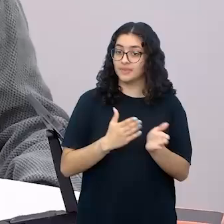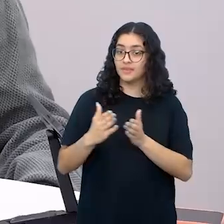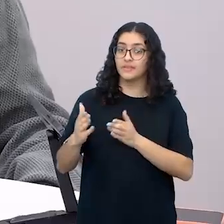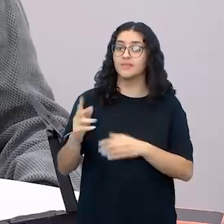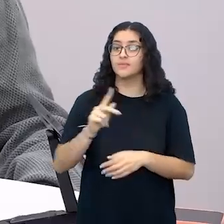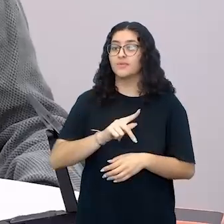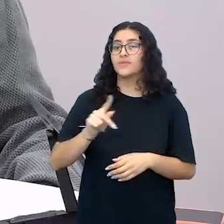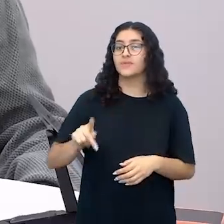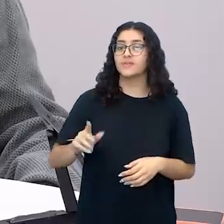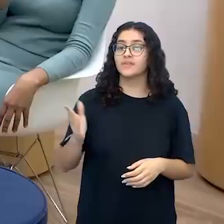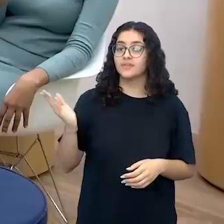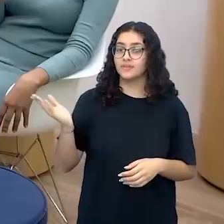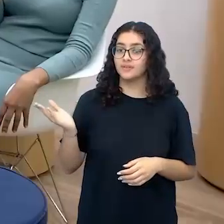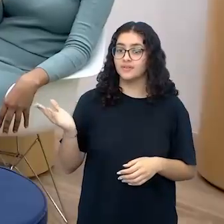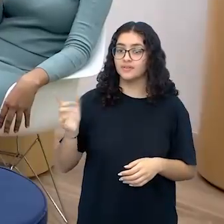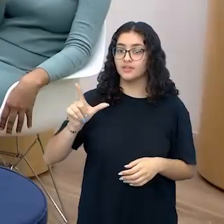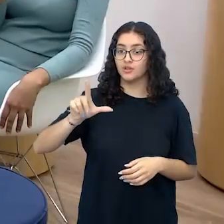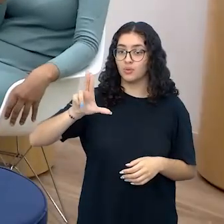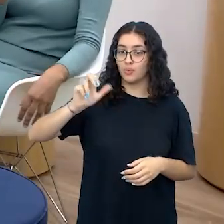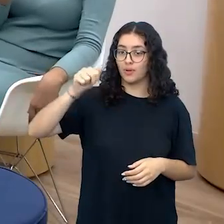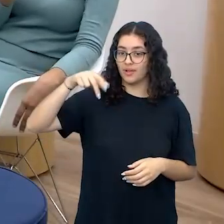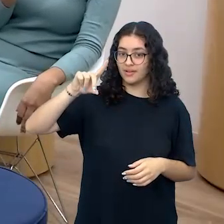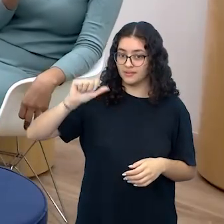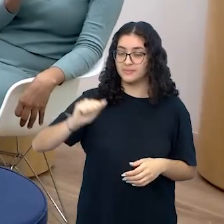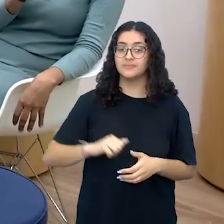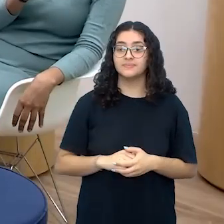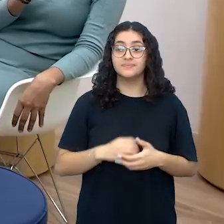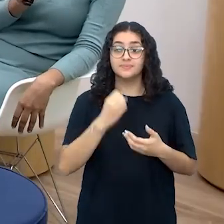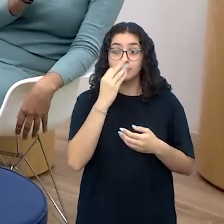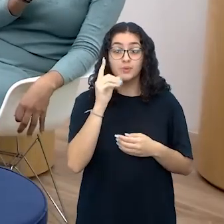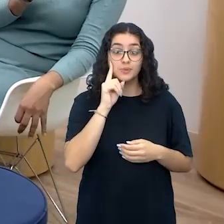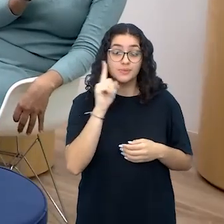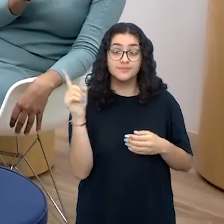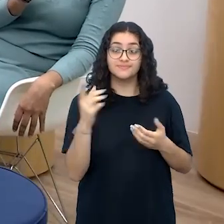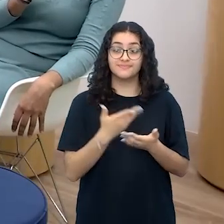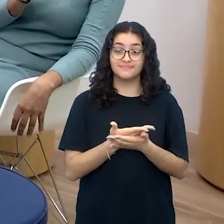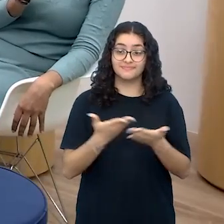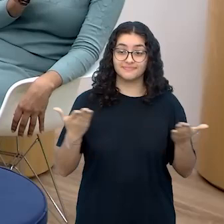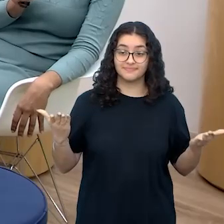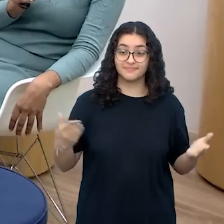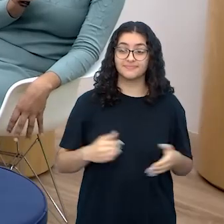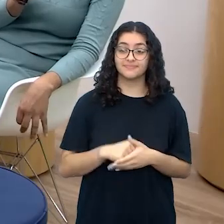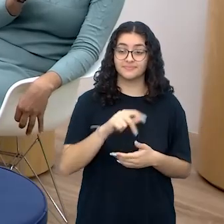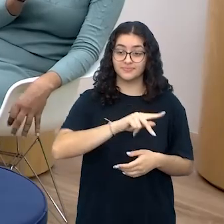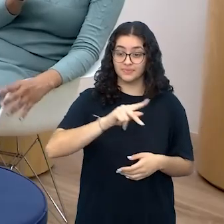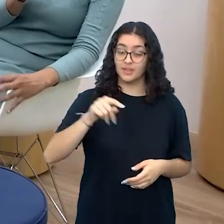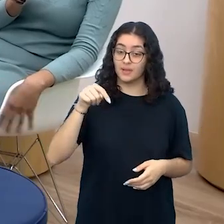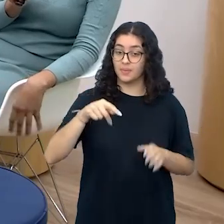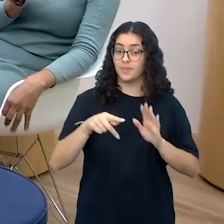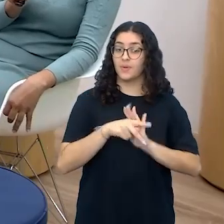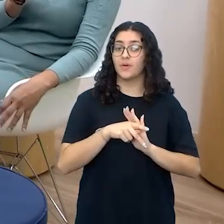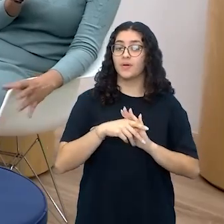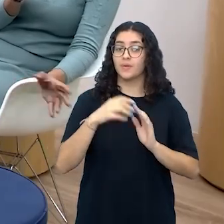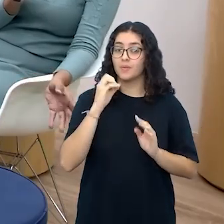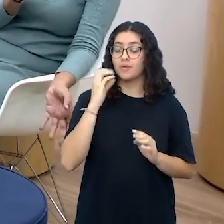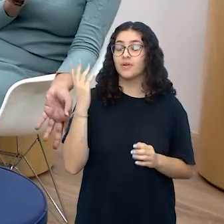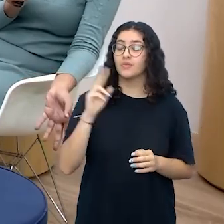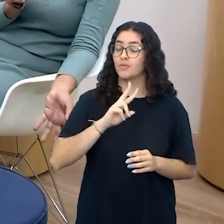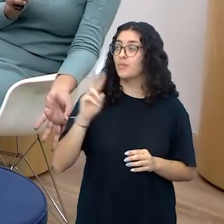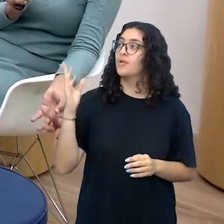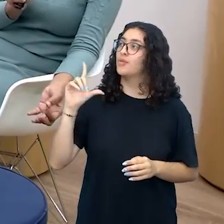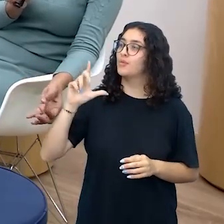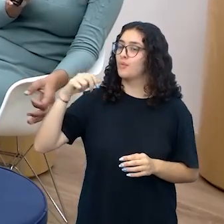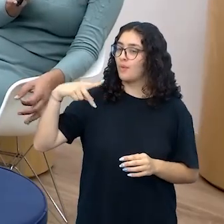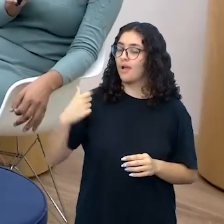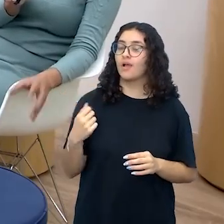professora Luanda. Muito bom dia, professores e professoras da rede. Meu nome é Luanda, sou